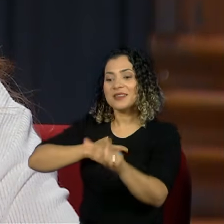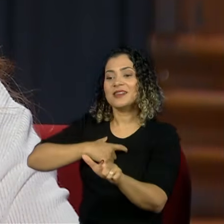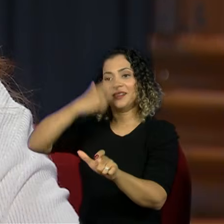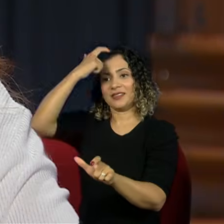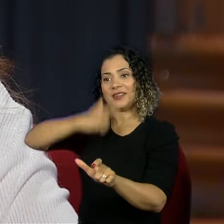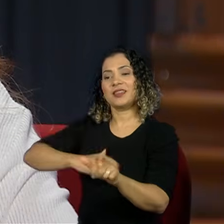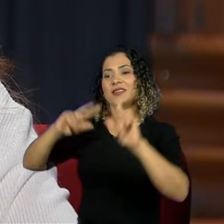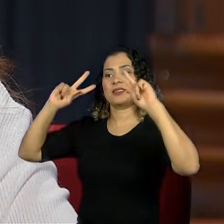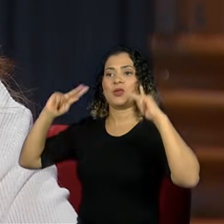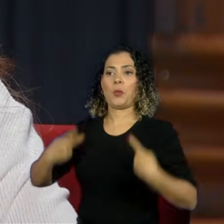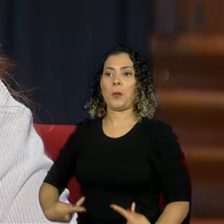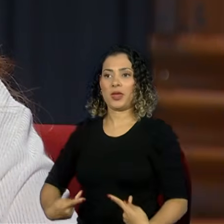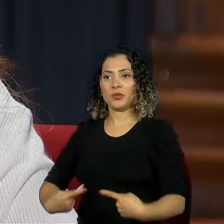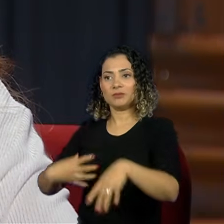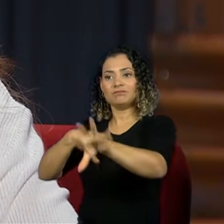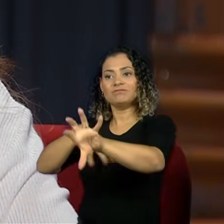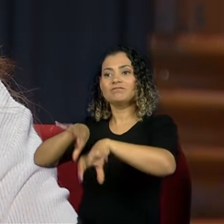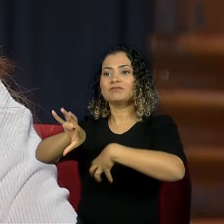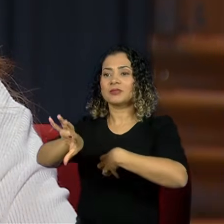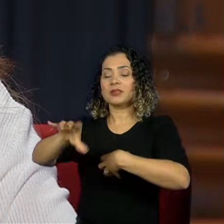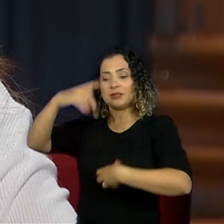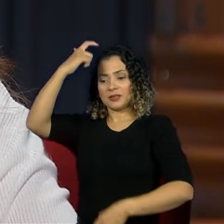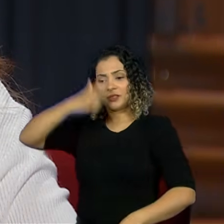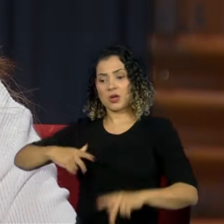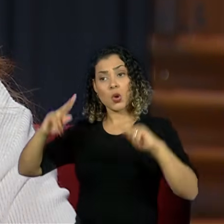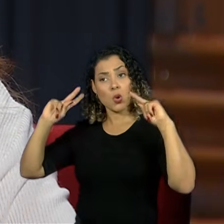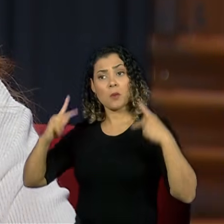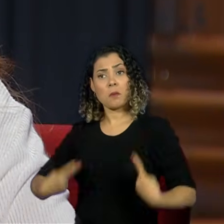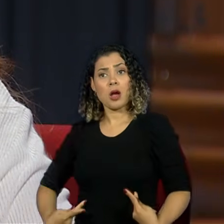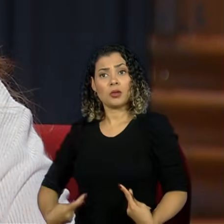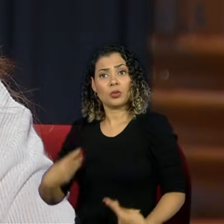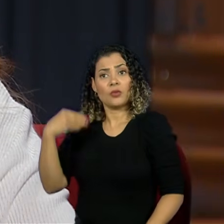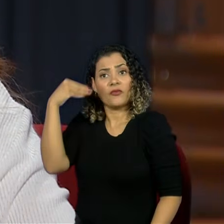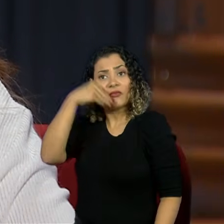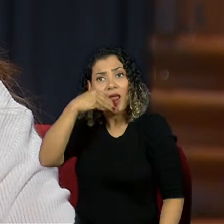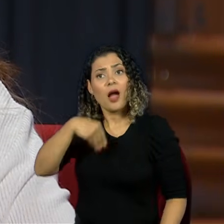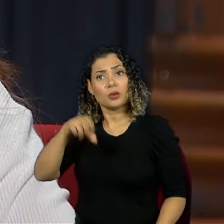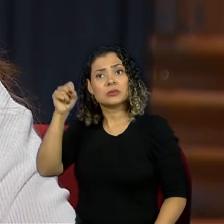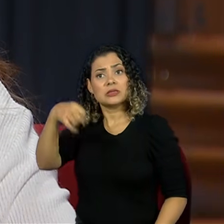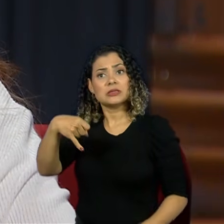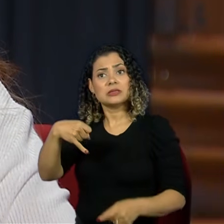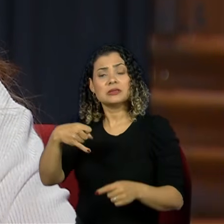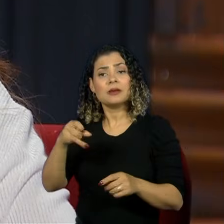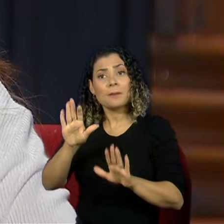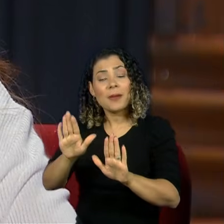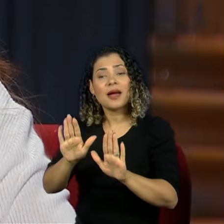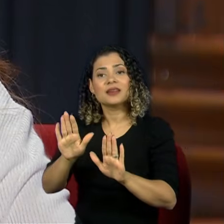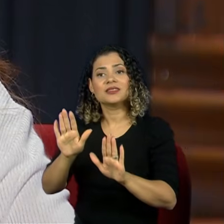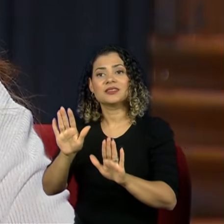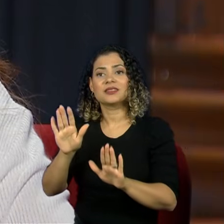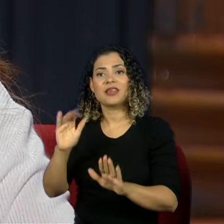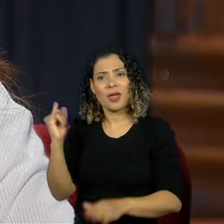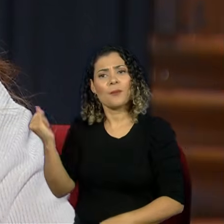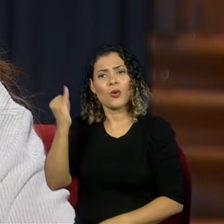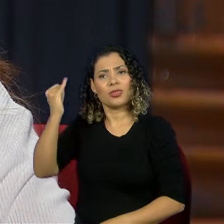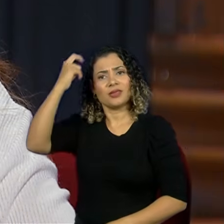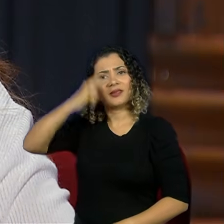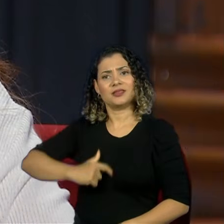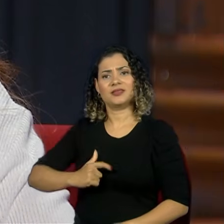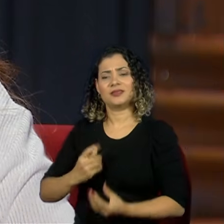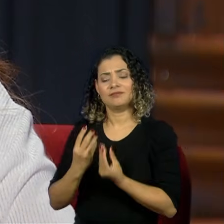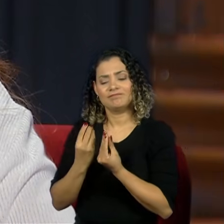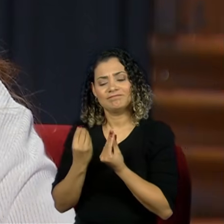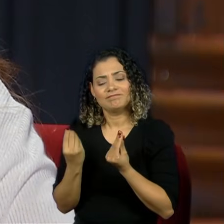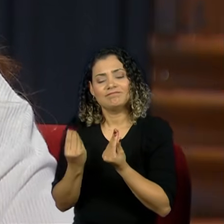você reconhecer que essa fragilidade tem sua importância, sua beleza e a sua